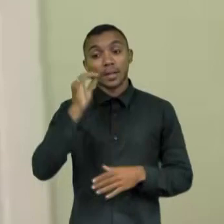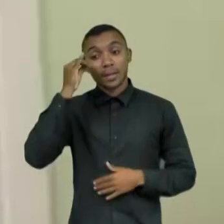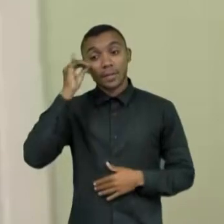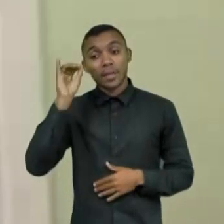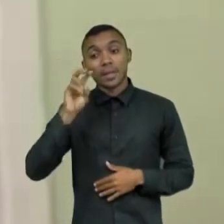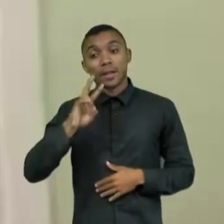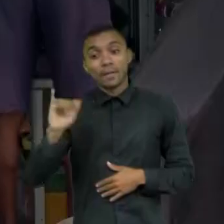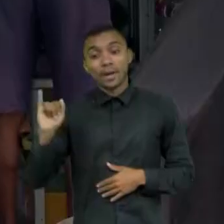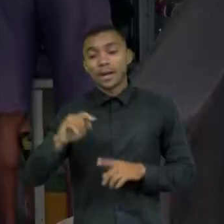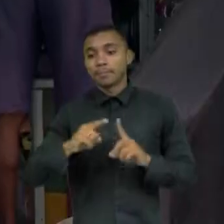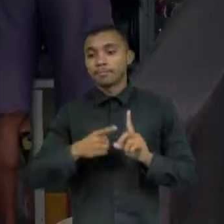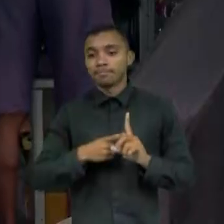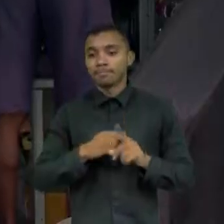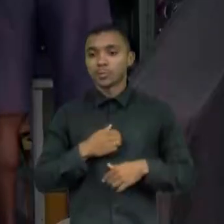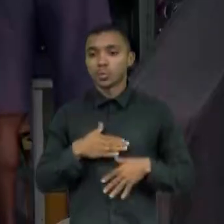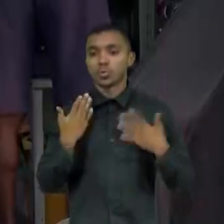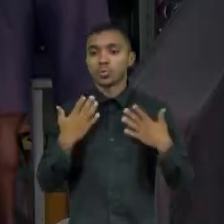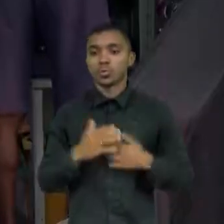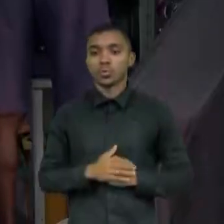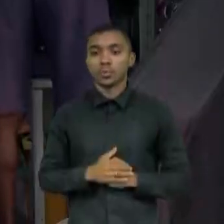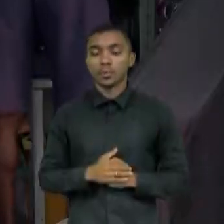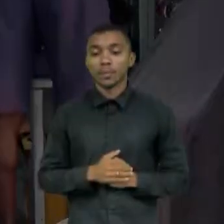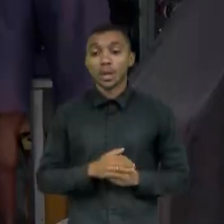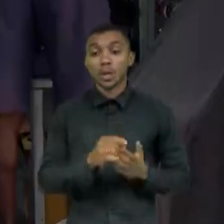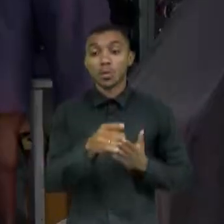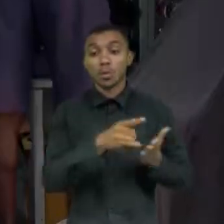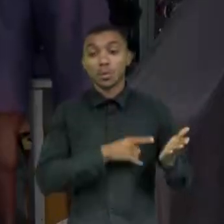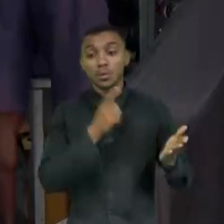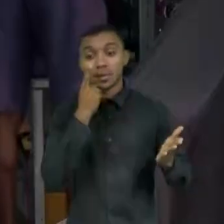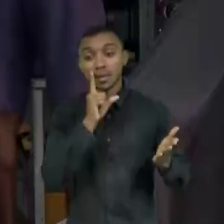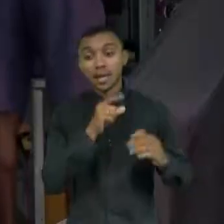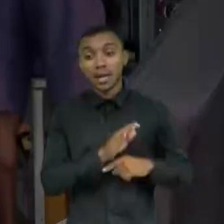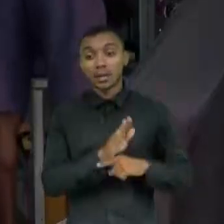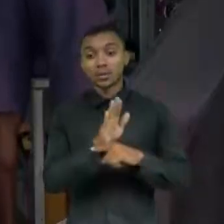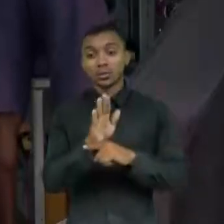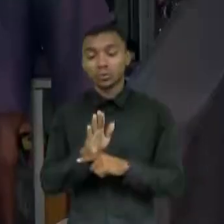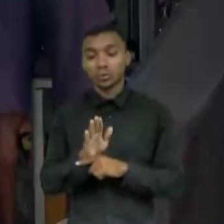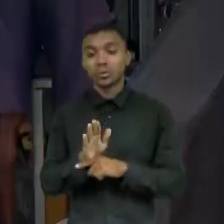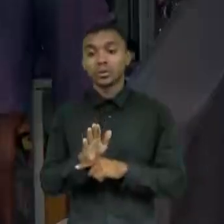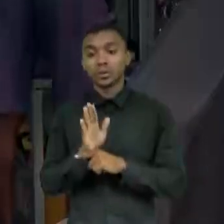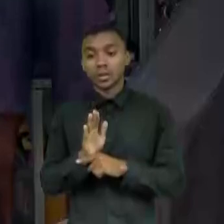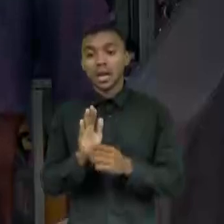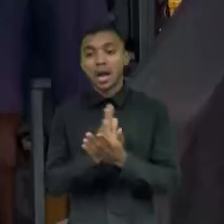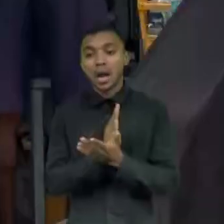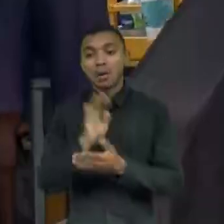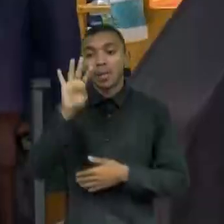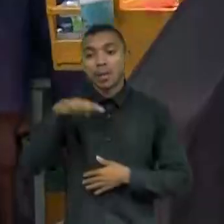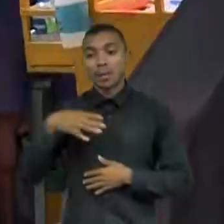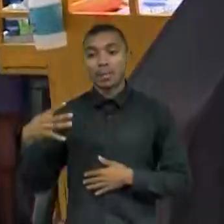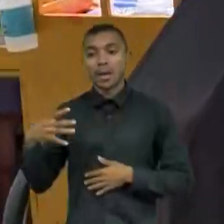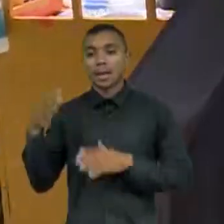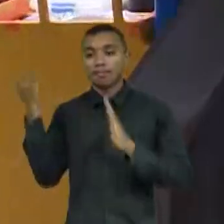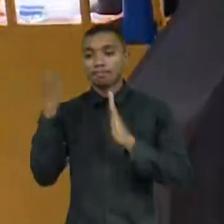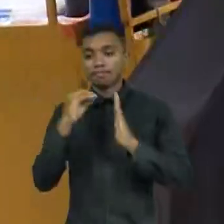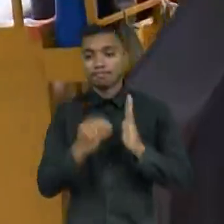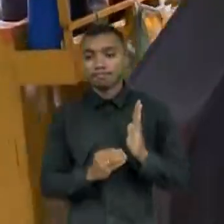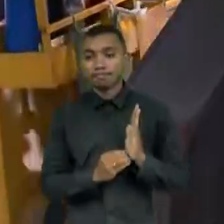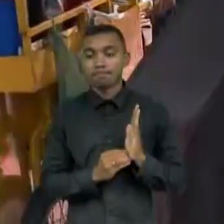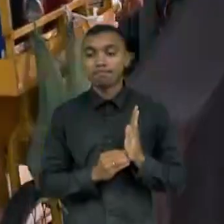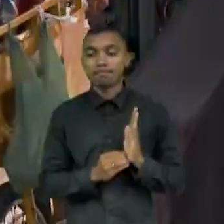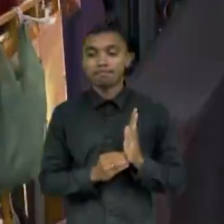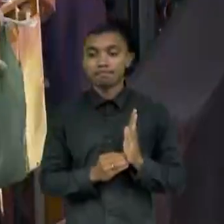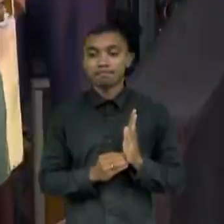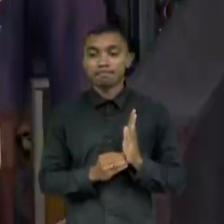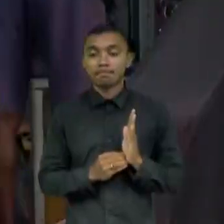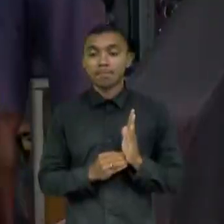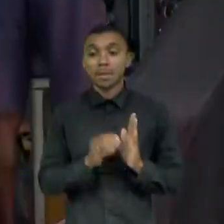gravidez indesejada. O documento ajuda a preencher uma lacuna de dados deixada pela ausência do censo demográfico, adiado